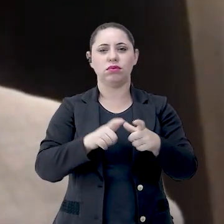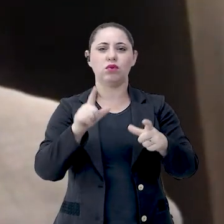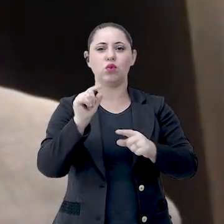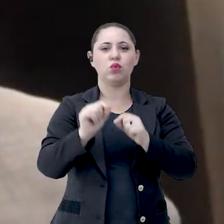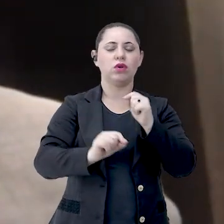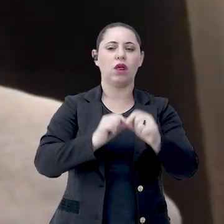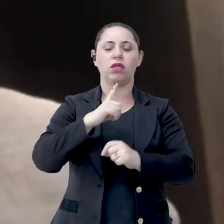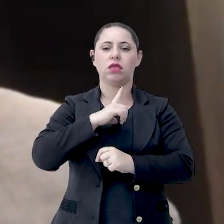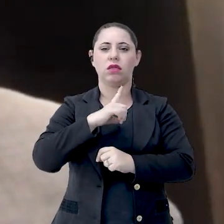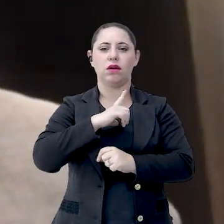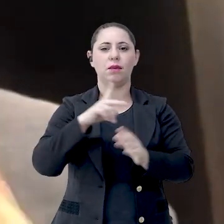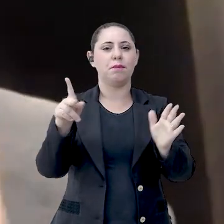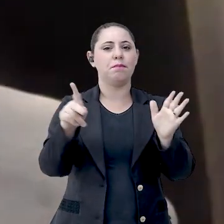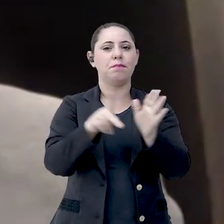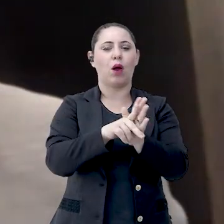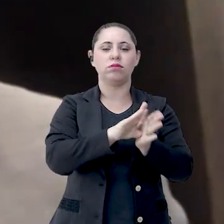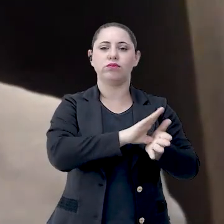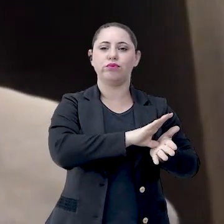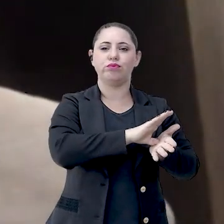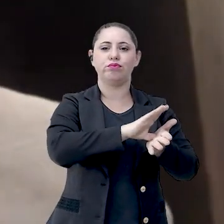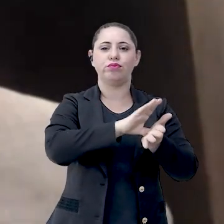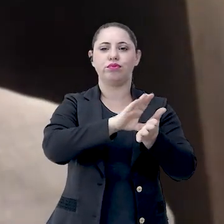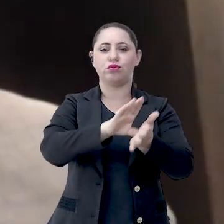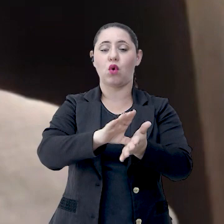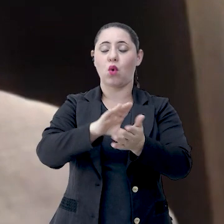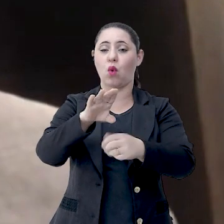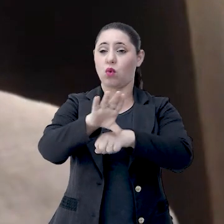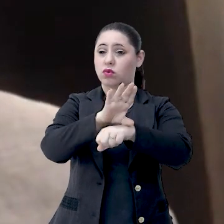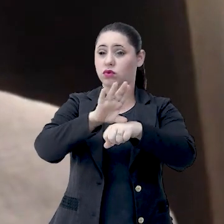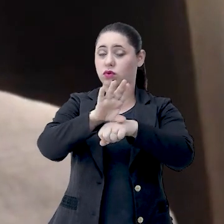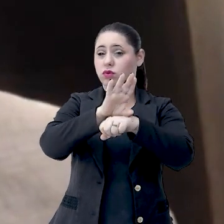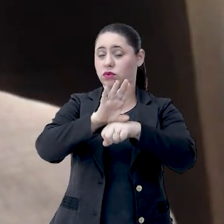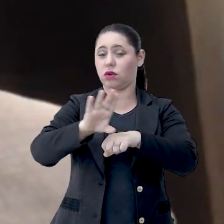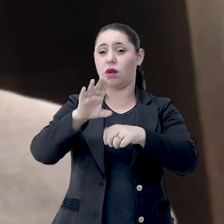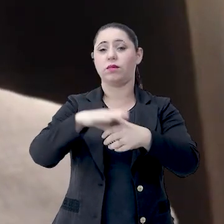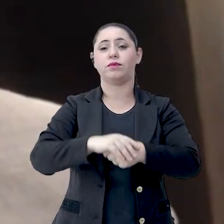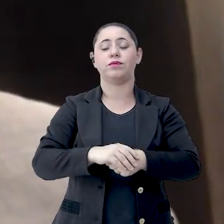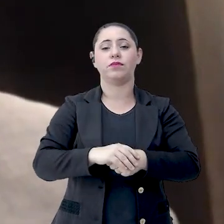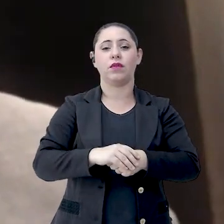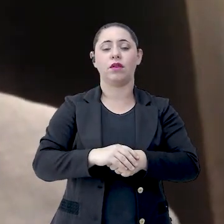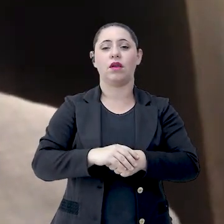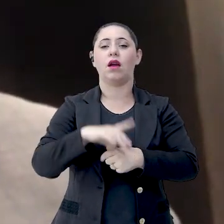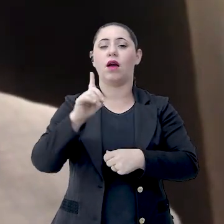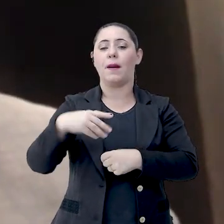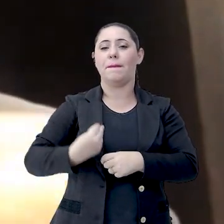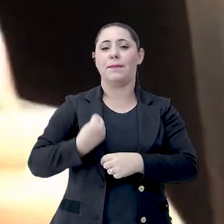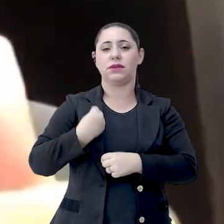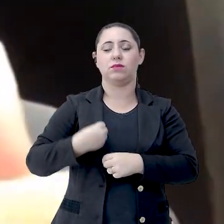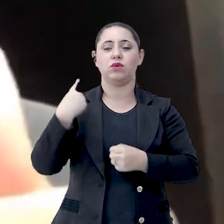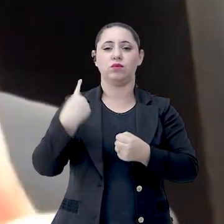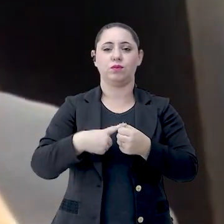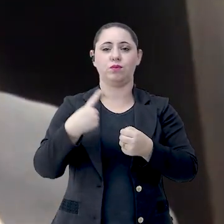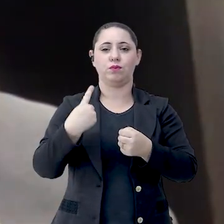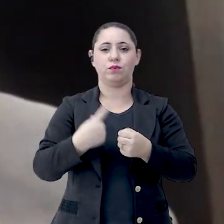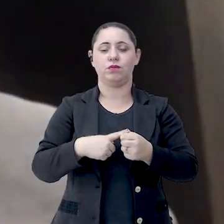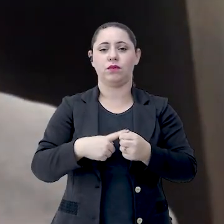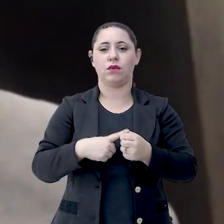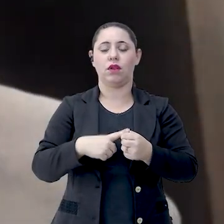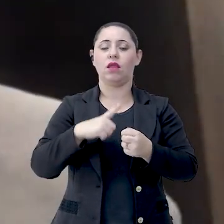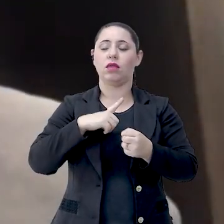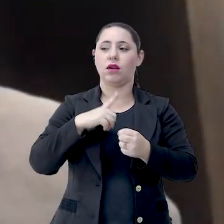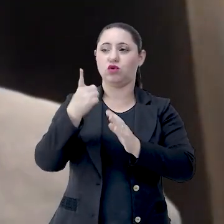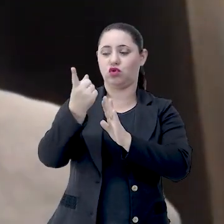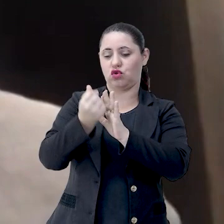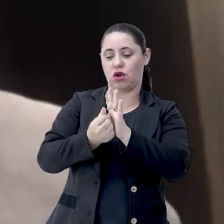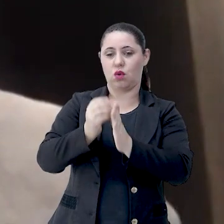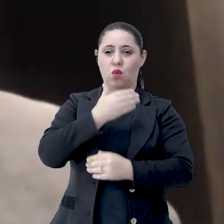maioria deles, sobrevivem dos repasses constitucionais do Fundo de Participação dos